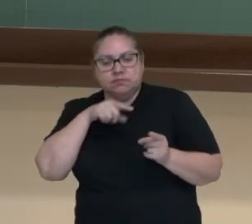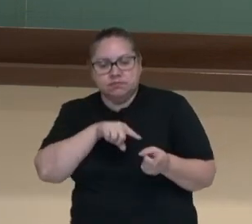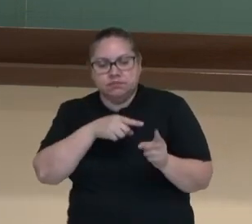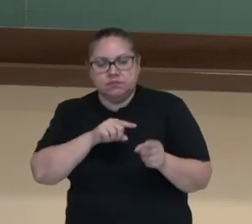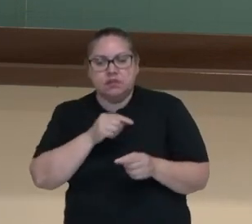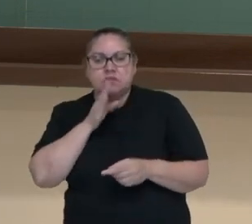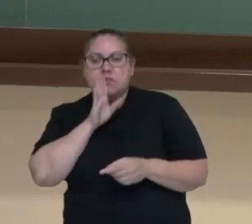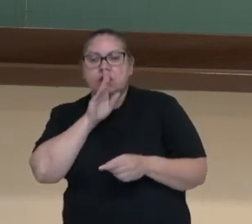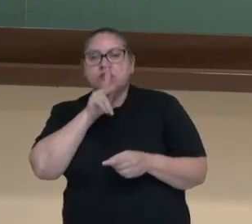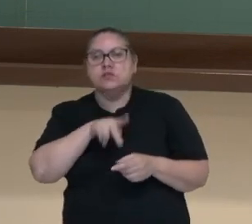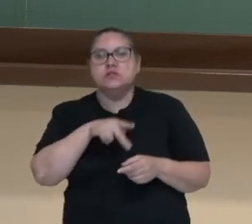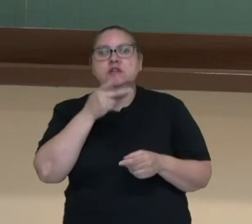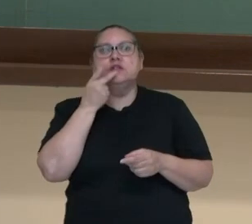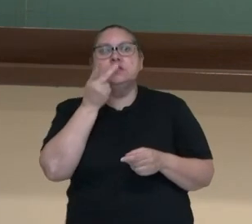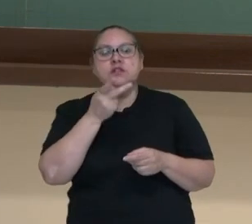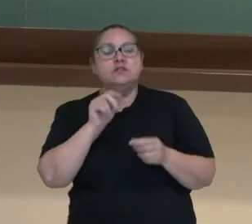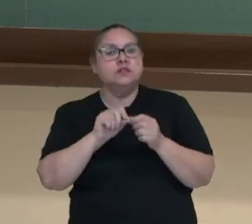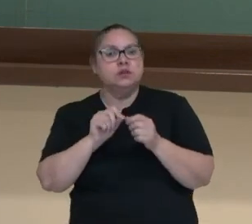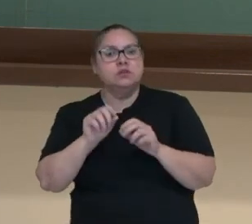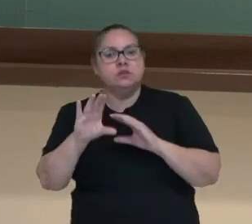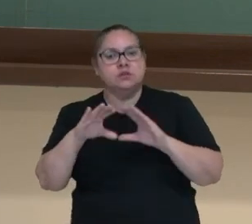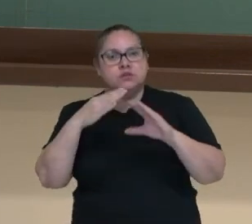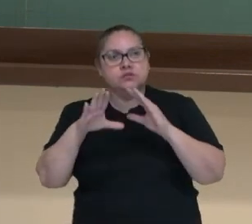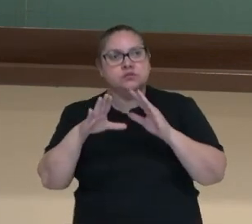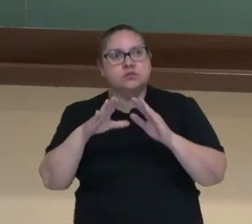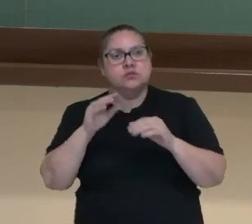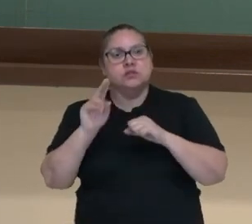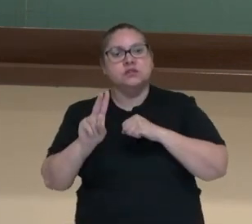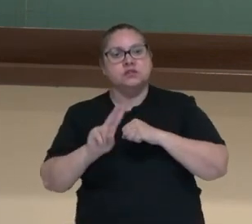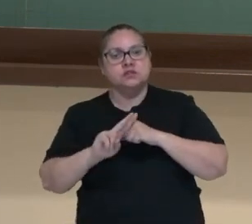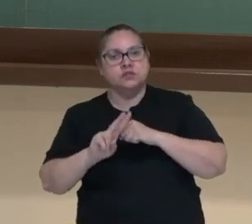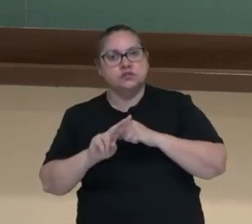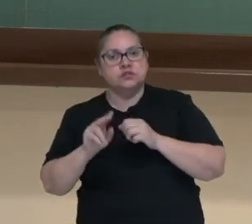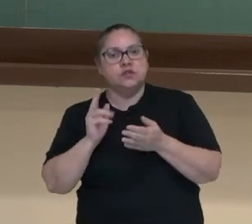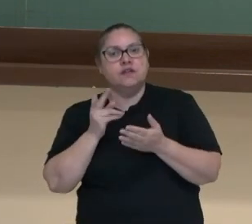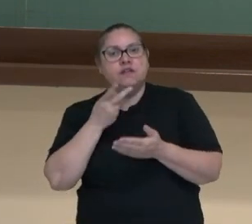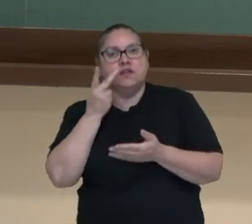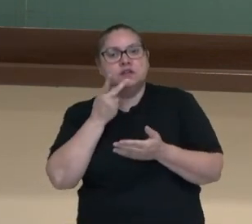e produzimos uma cantiga. Nesse